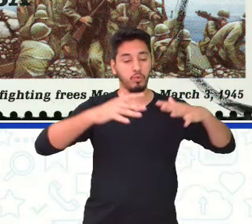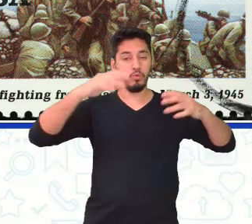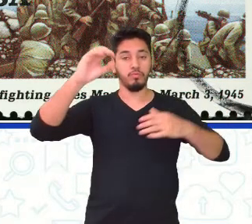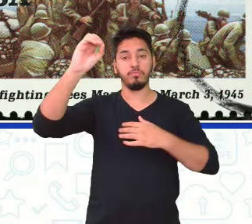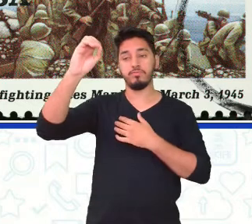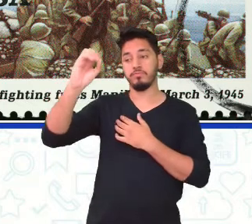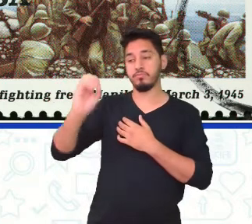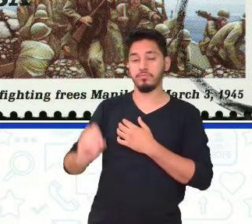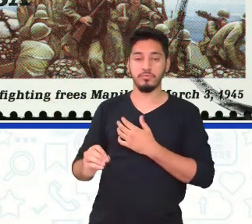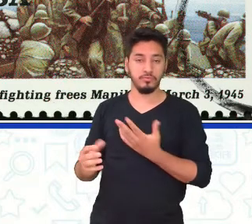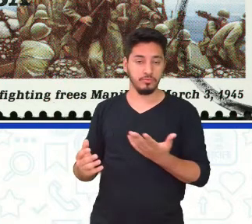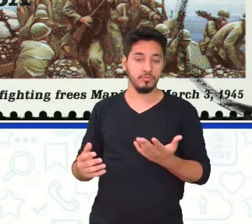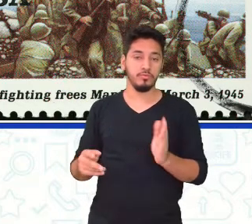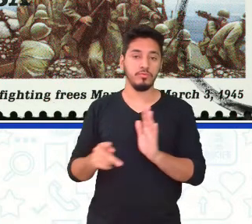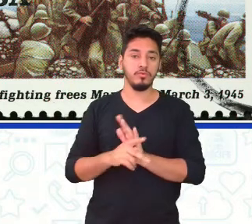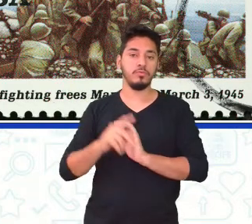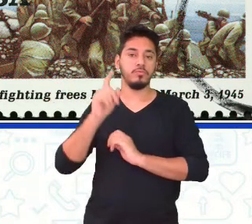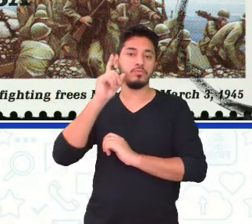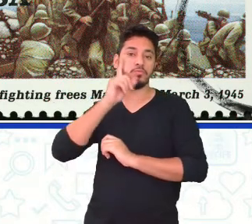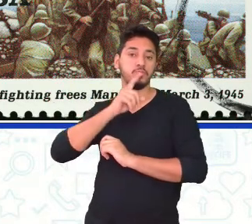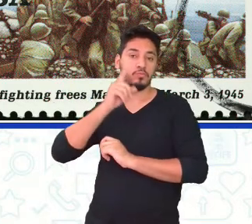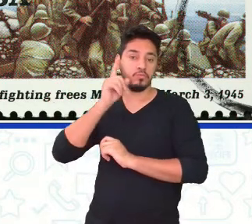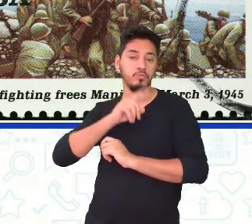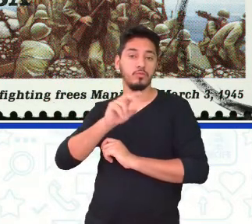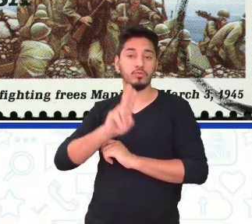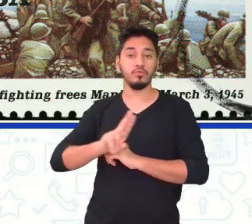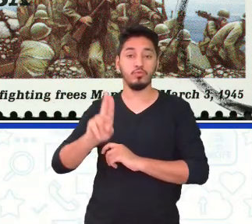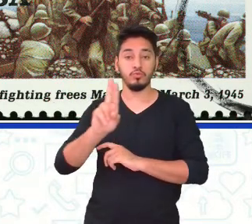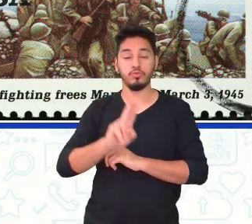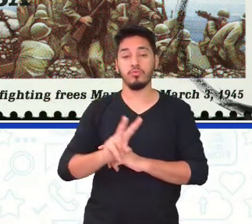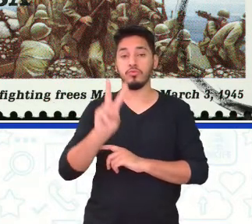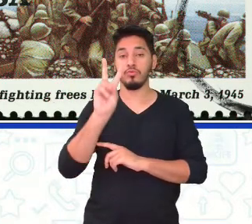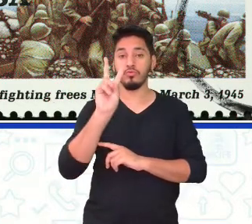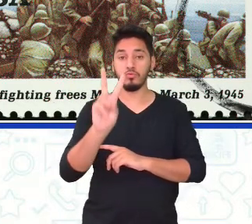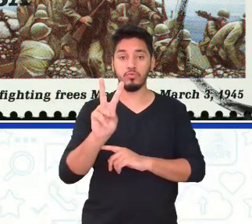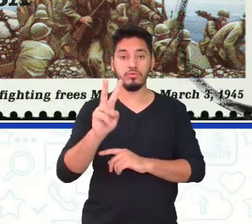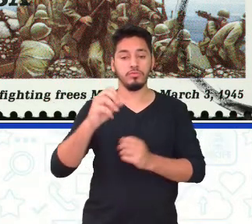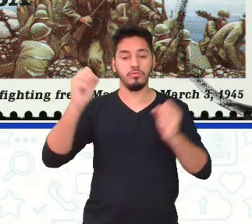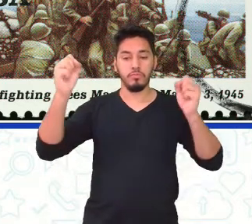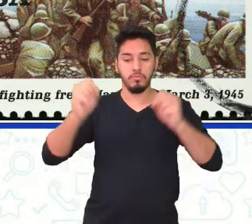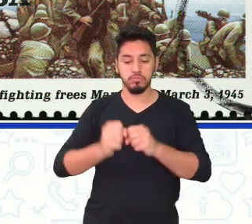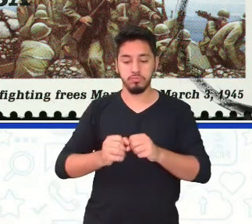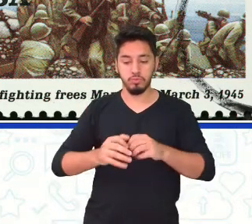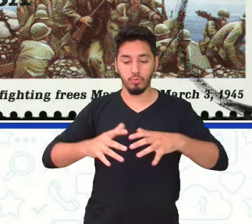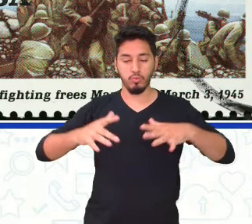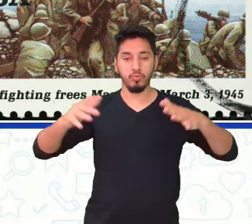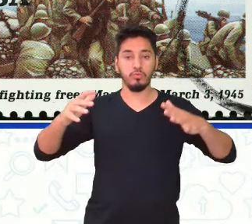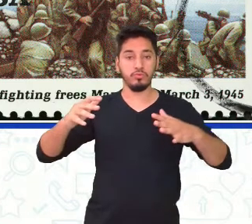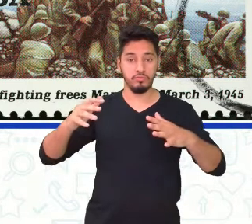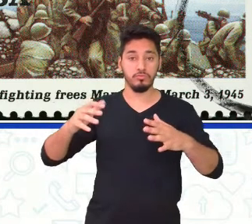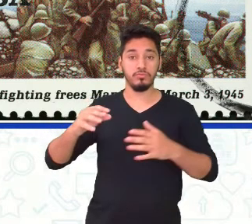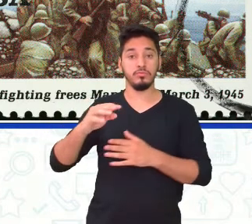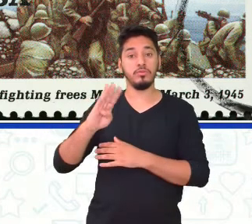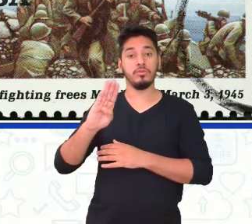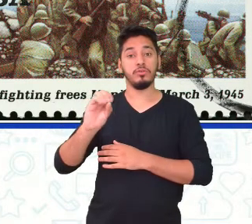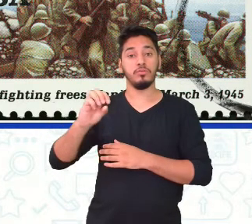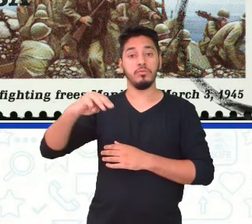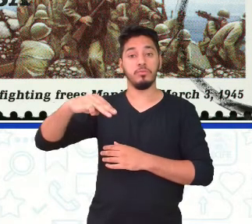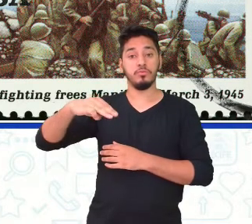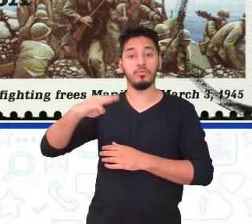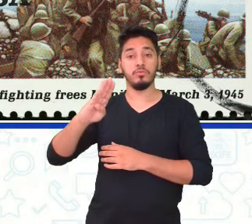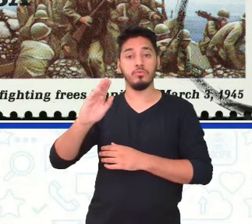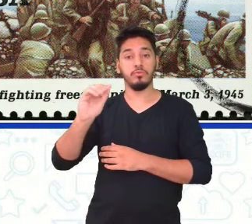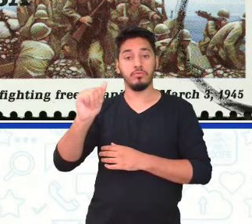com Estados Unidos, com o uso de 2 bombas atômicas, destruindo aí 2 cidades do Japão. Mas a gente